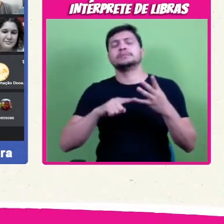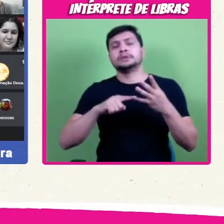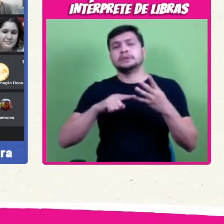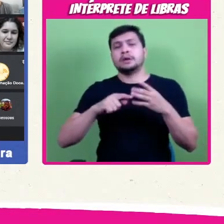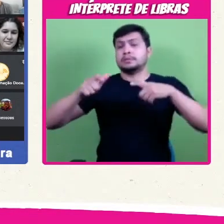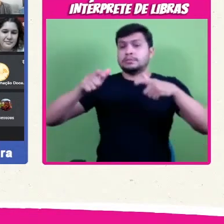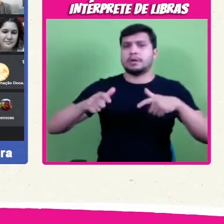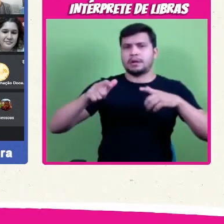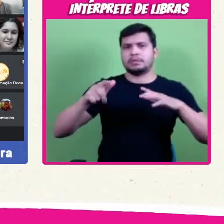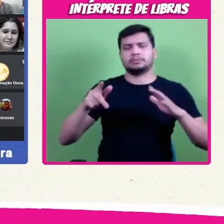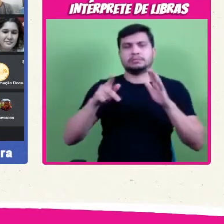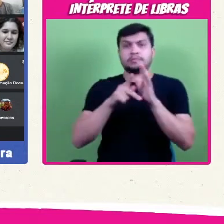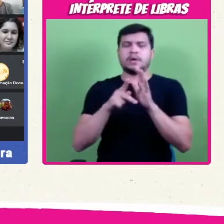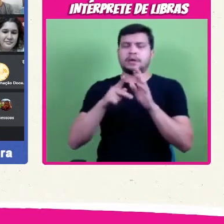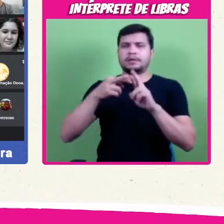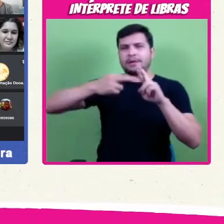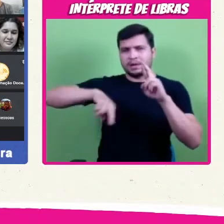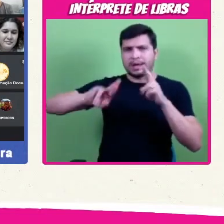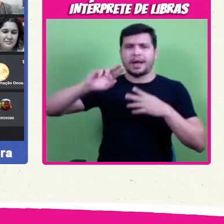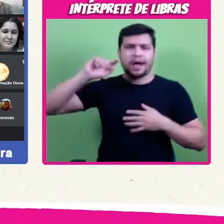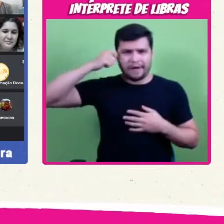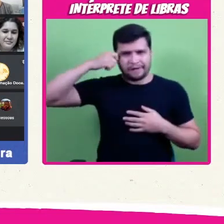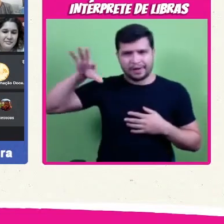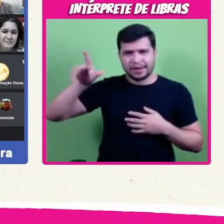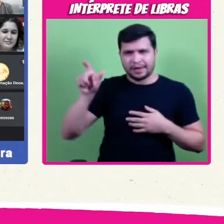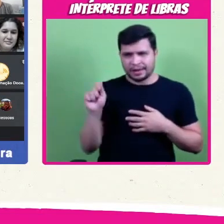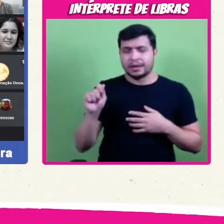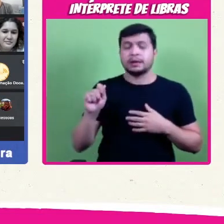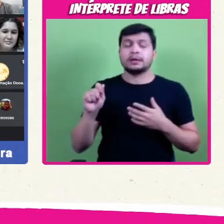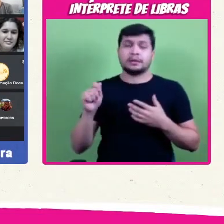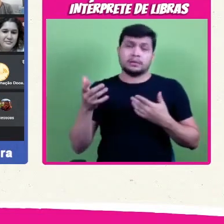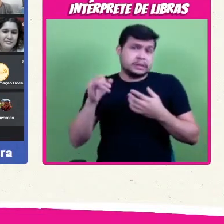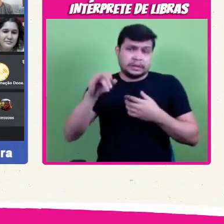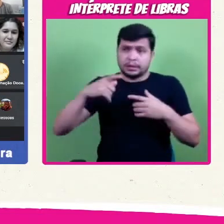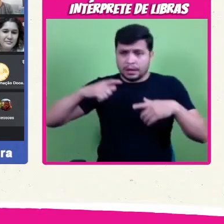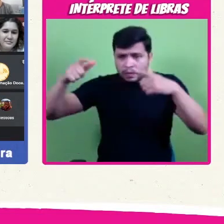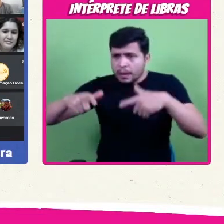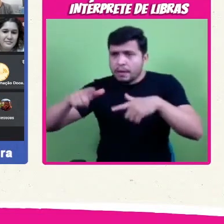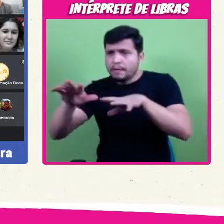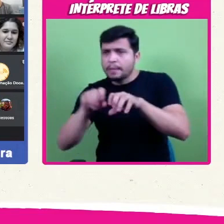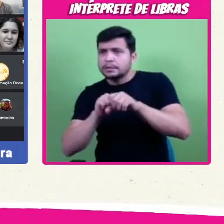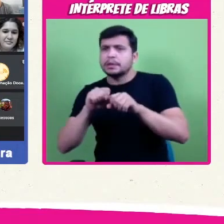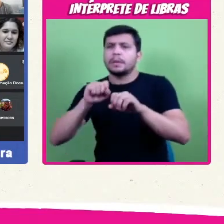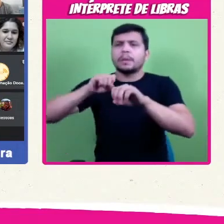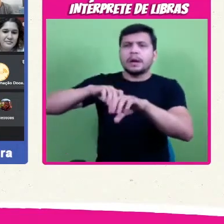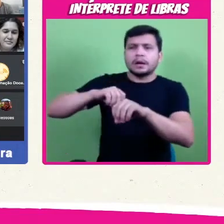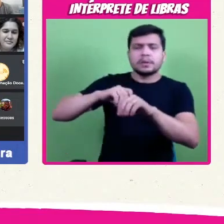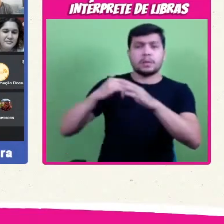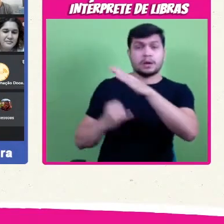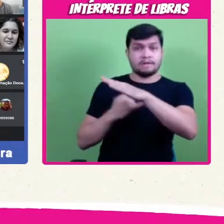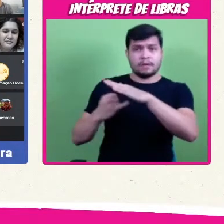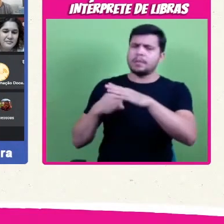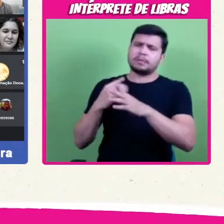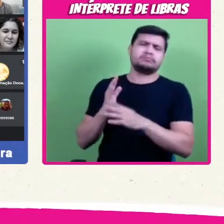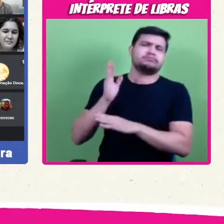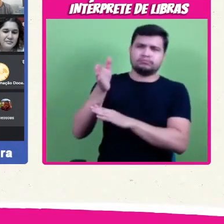levar a discussão aonde existem espaços de formação, onde existem espaços de educação também, que não são formais, como a escola, né?